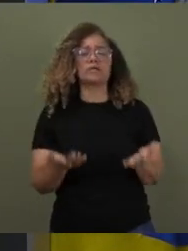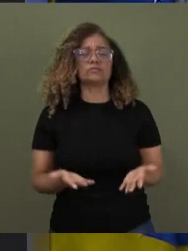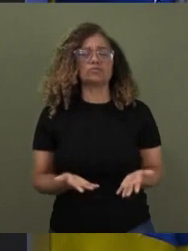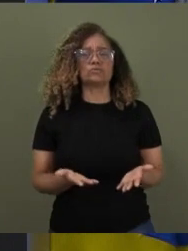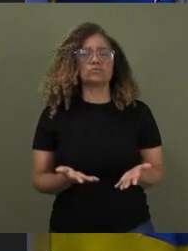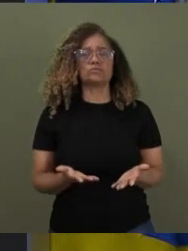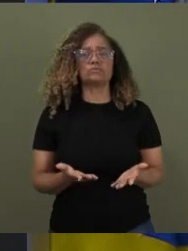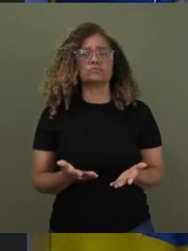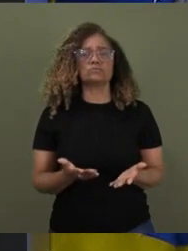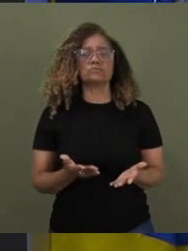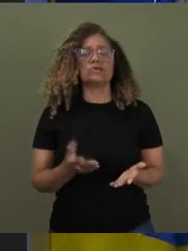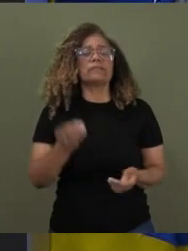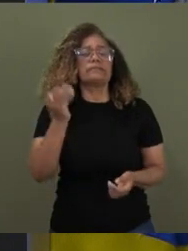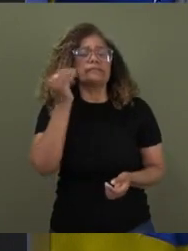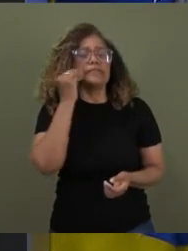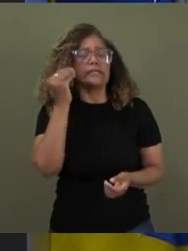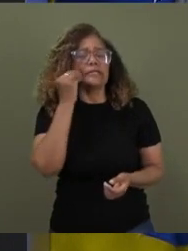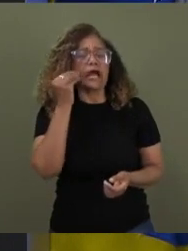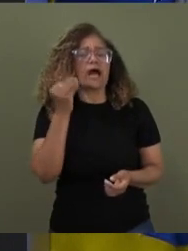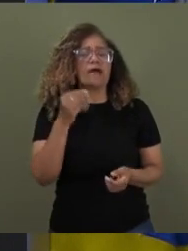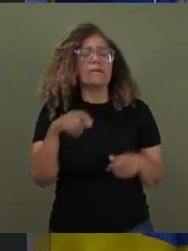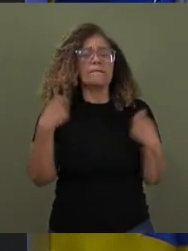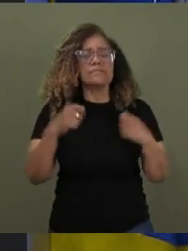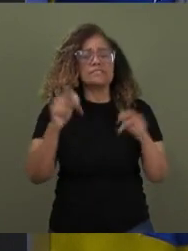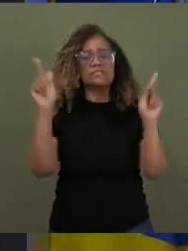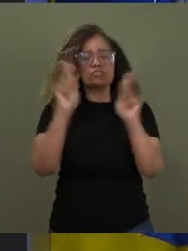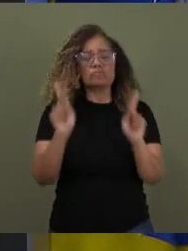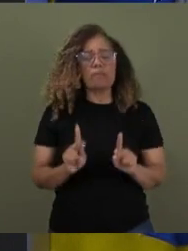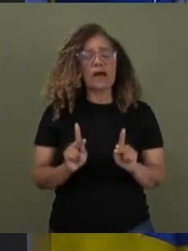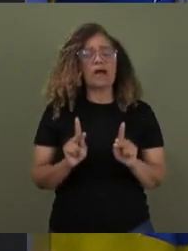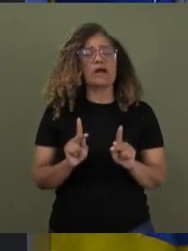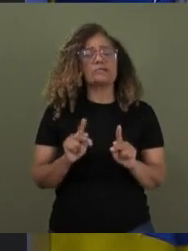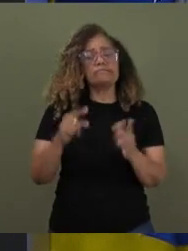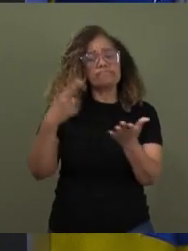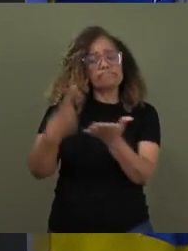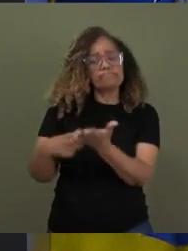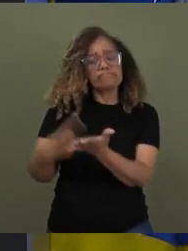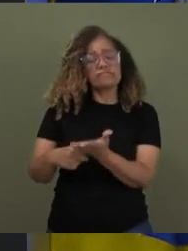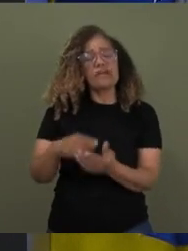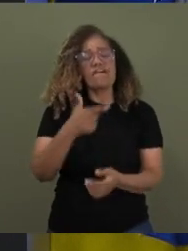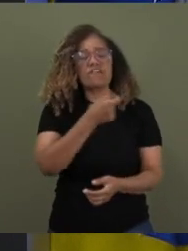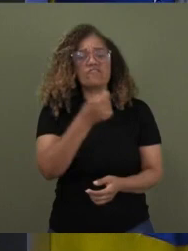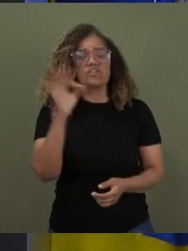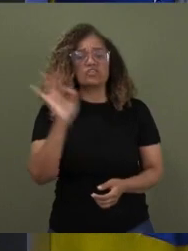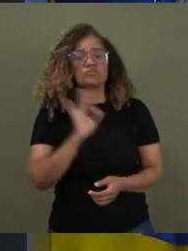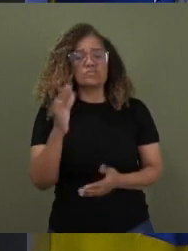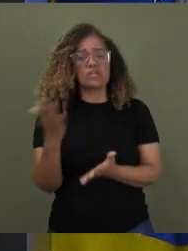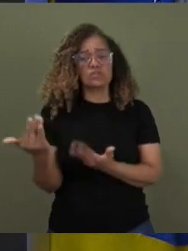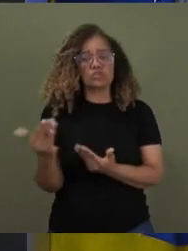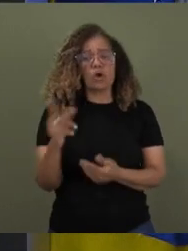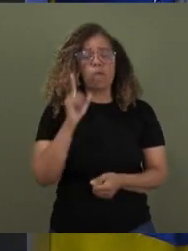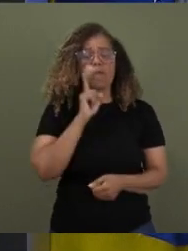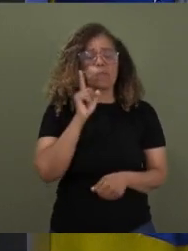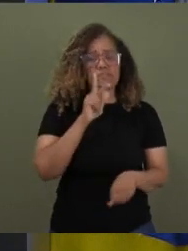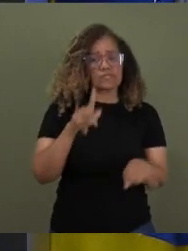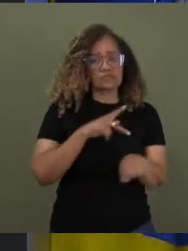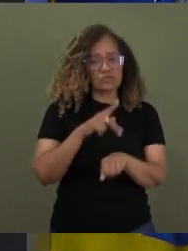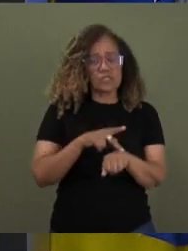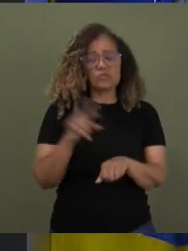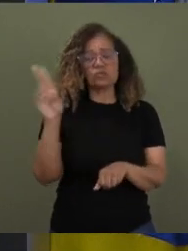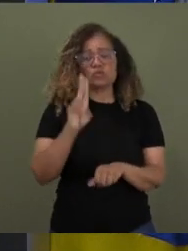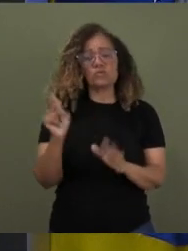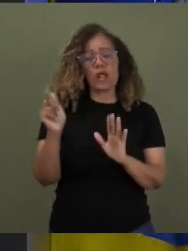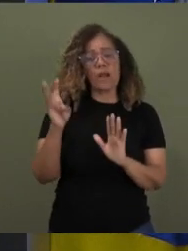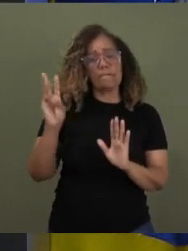dessa tentativa de paz com as drogas. 20% dos jovens nos Estados Unidos usando